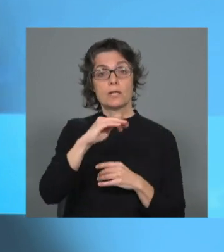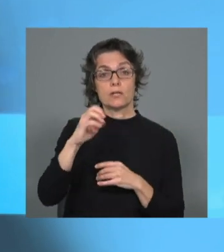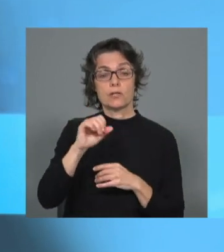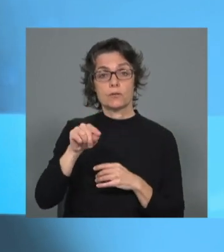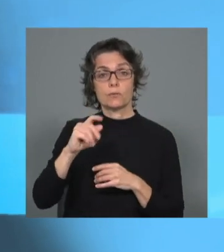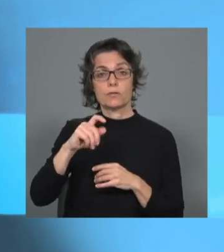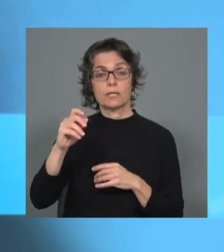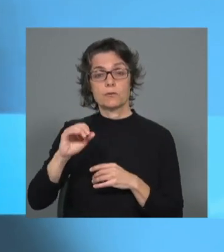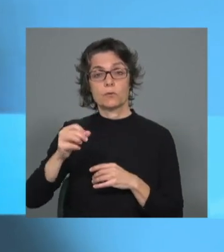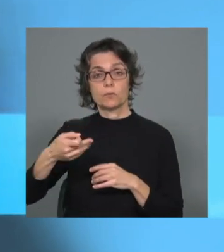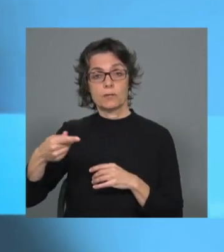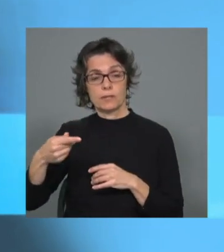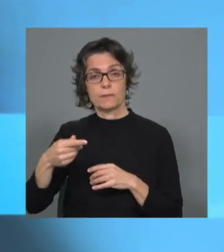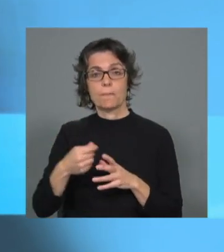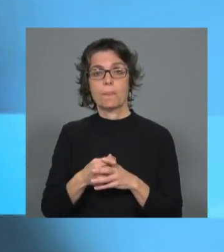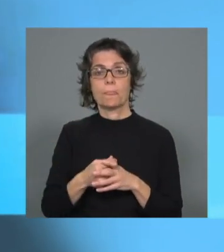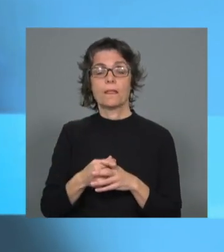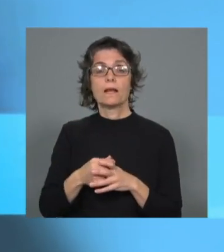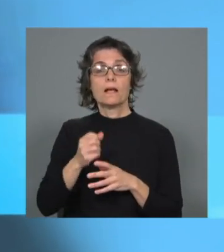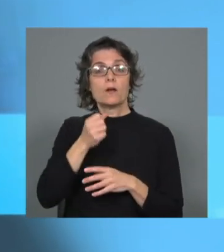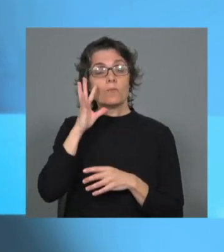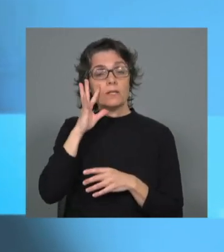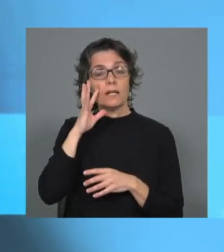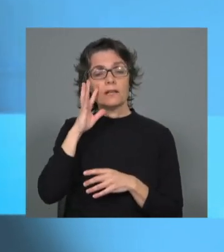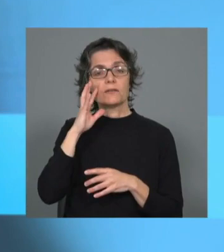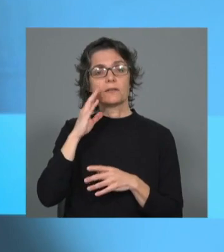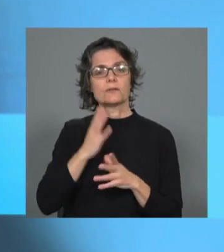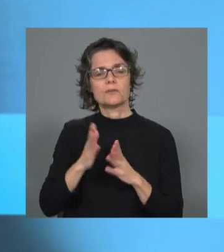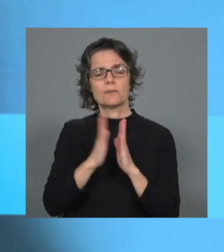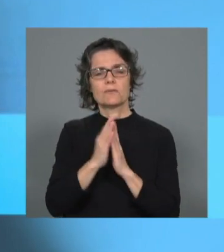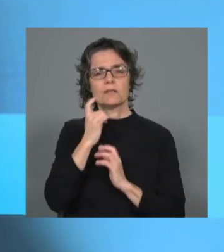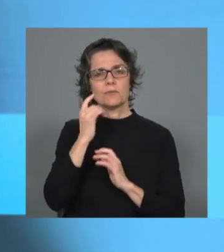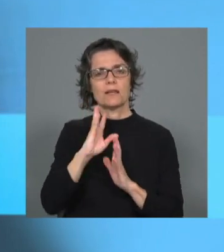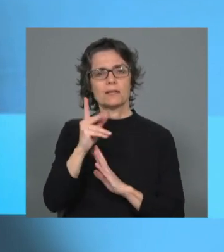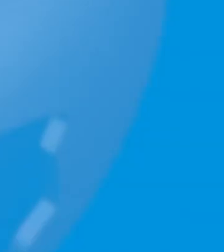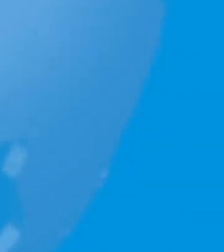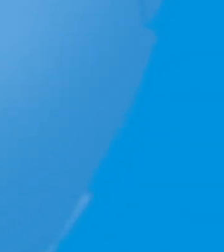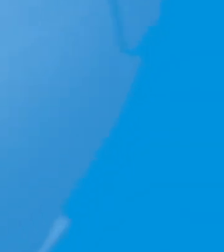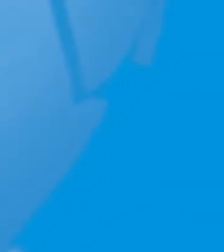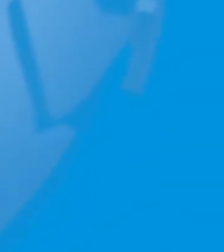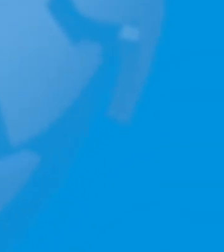agência.eclesia.pt. Votos de uma ótima tarde, continuação de uma Santa Páscoa e até amanhã, se Deus quiser.